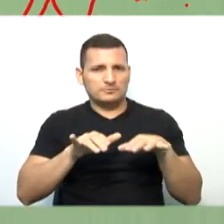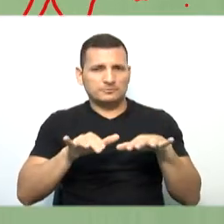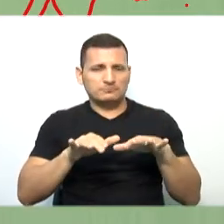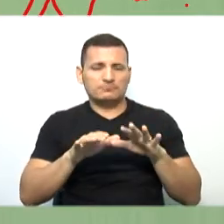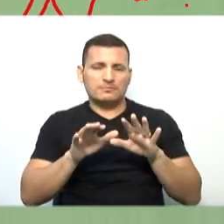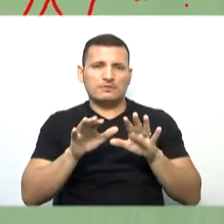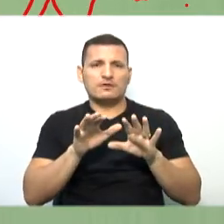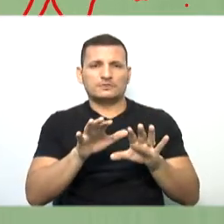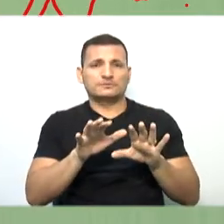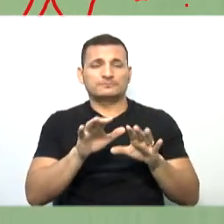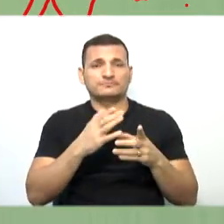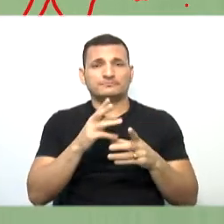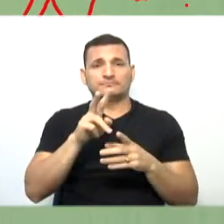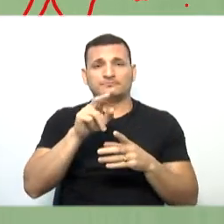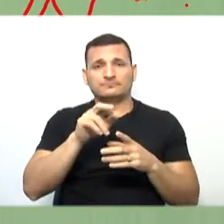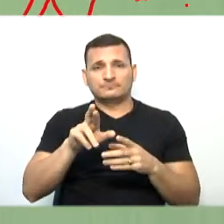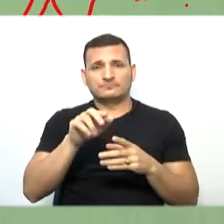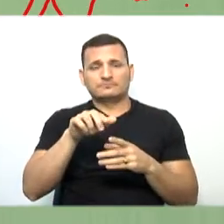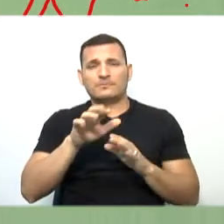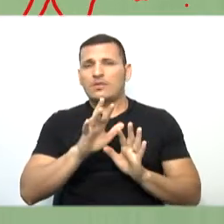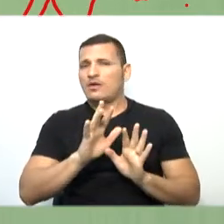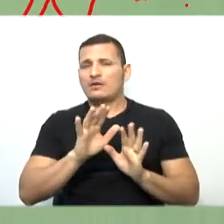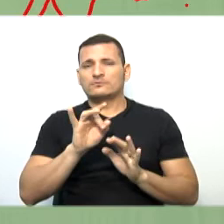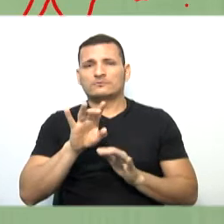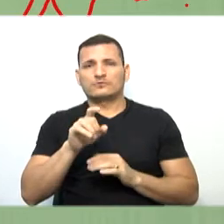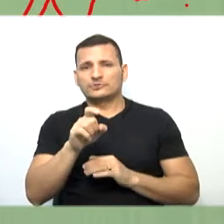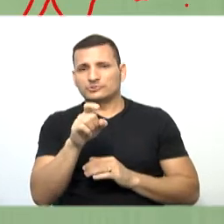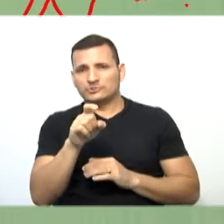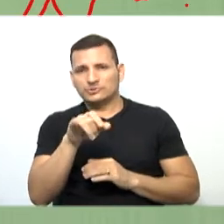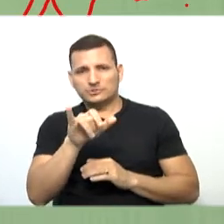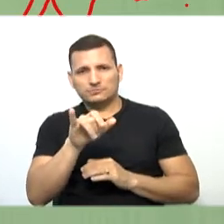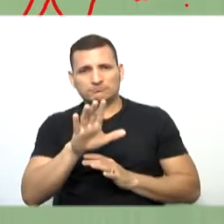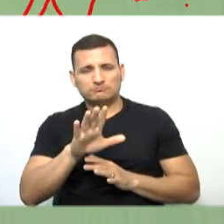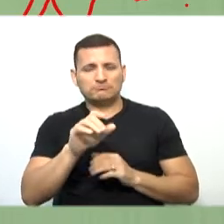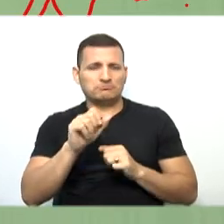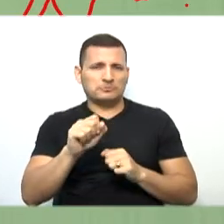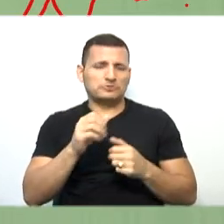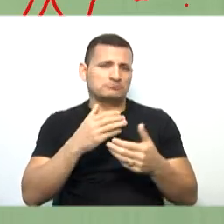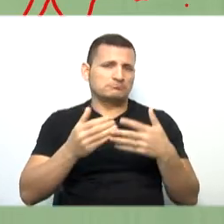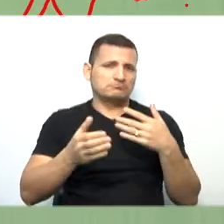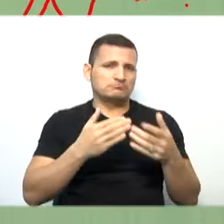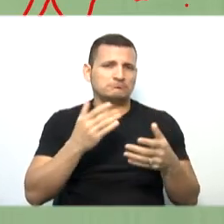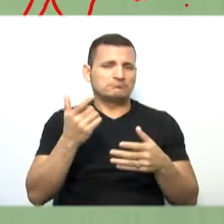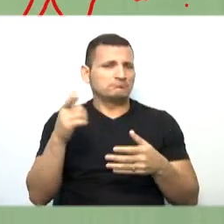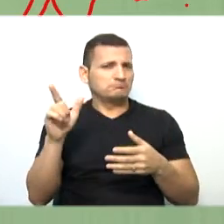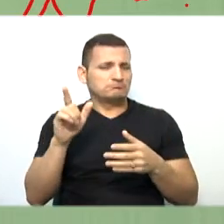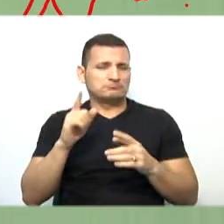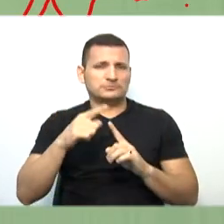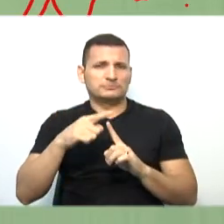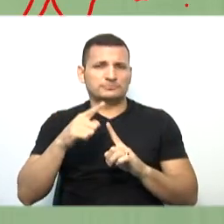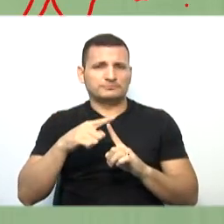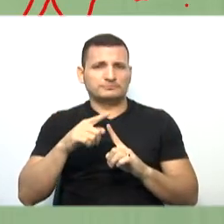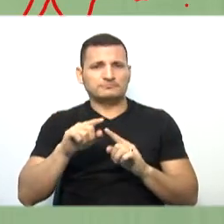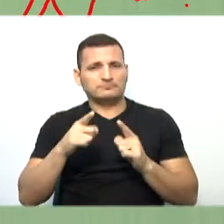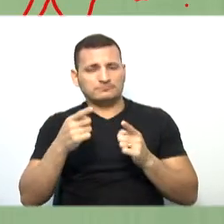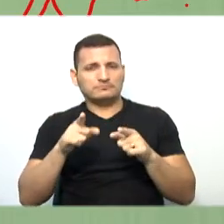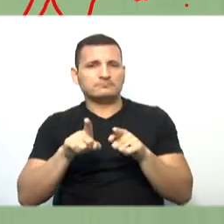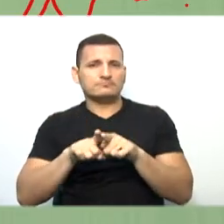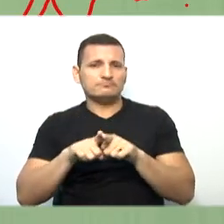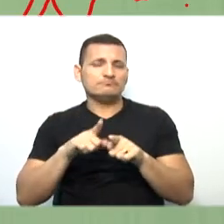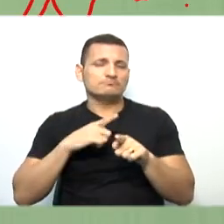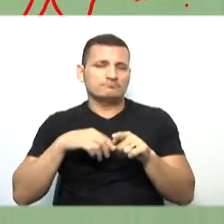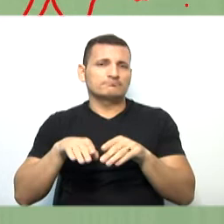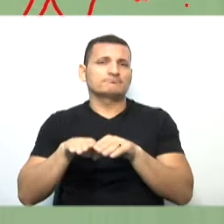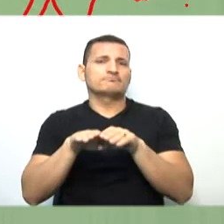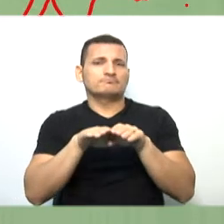assim. Então, e as variáveis não são só x nem y, ela pode também ser qualquer outro tipo, mas também existe um